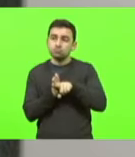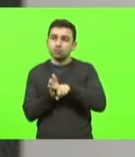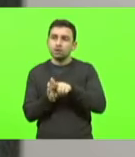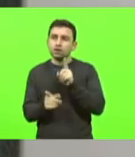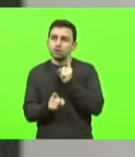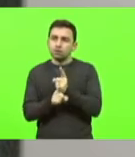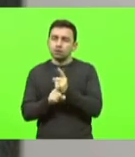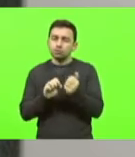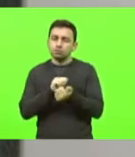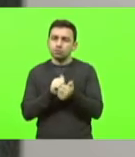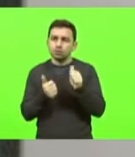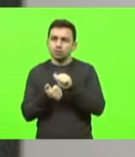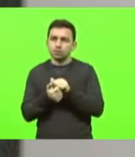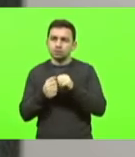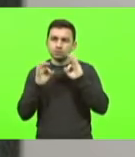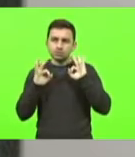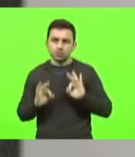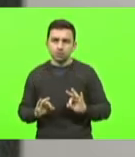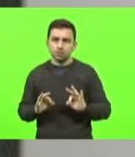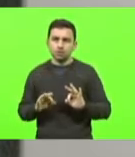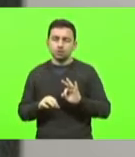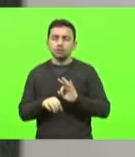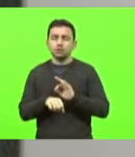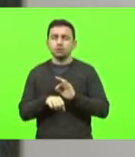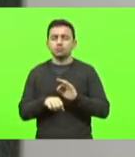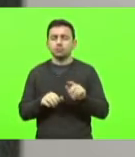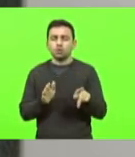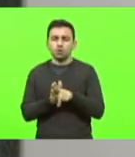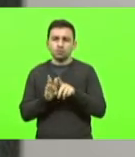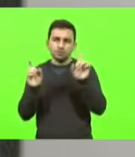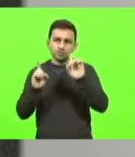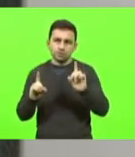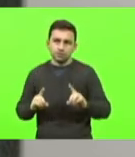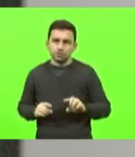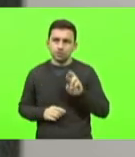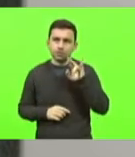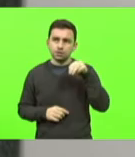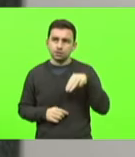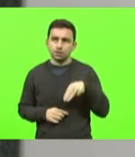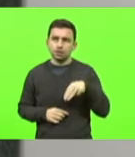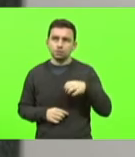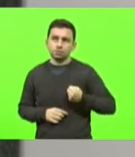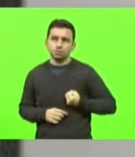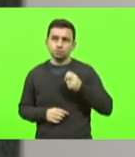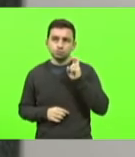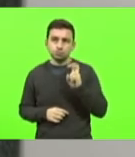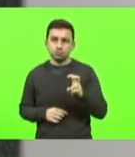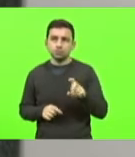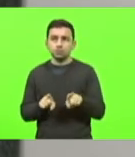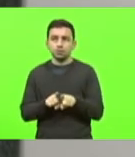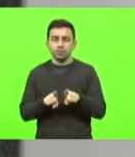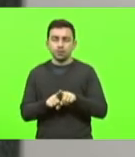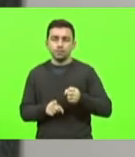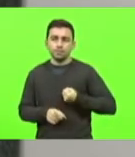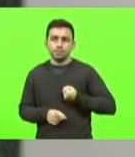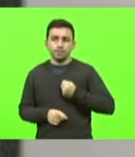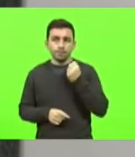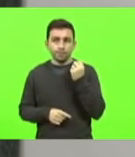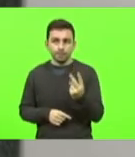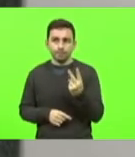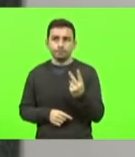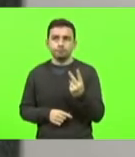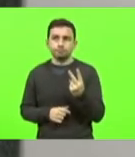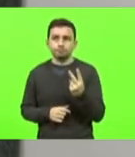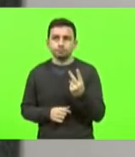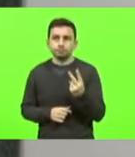adequada definição de deficiência orgânica crônica renal, estágio 5, bem como, dois, da propriedade dos